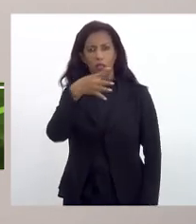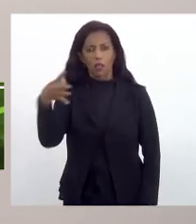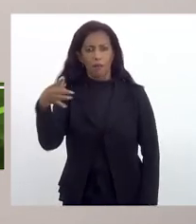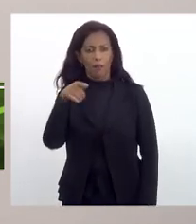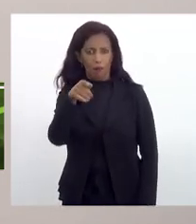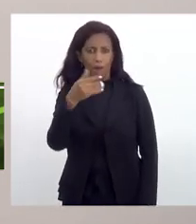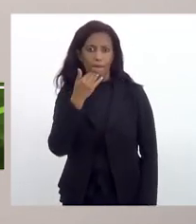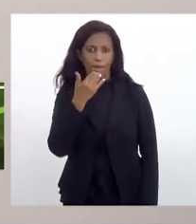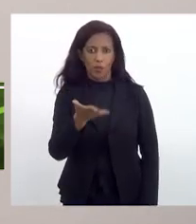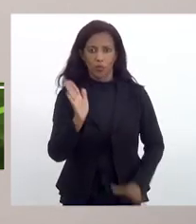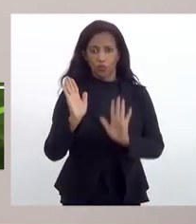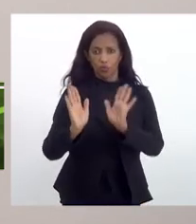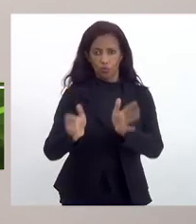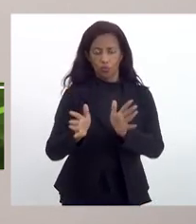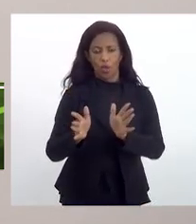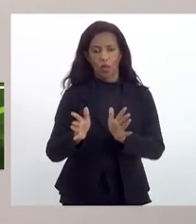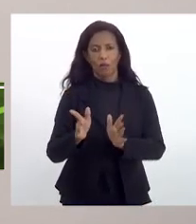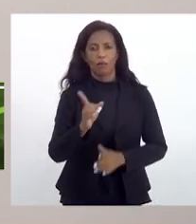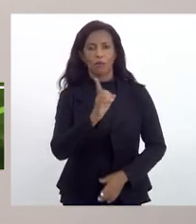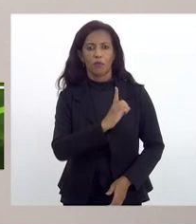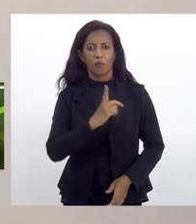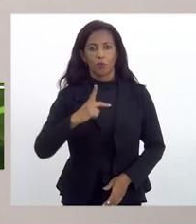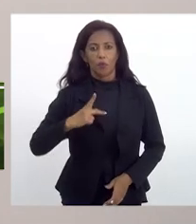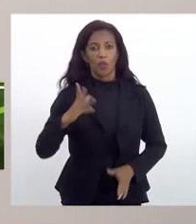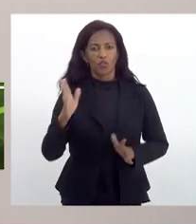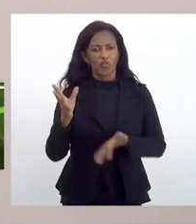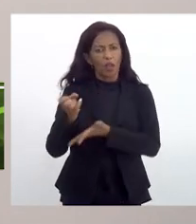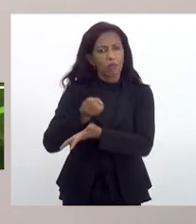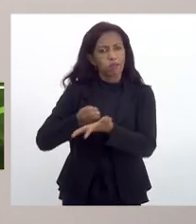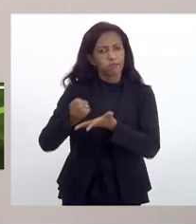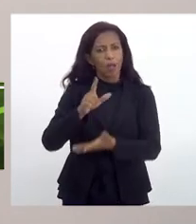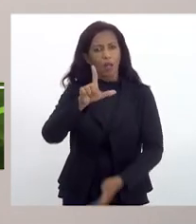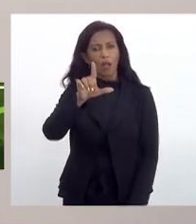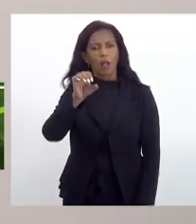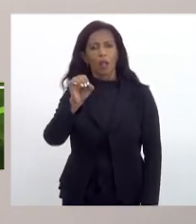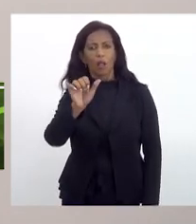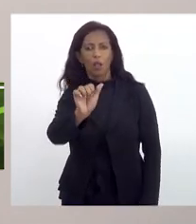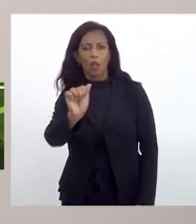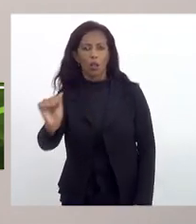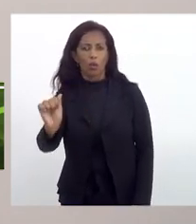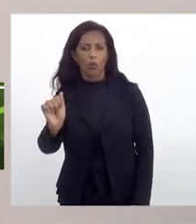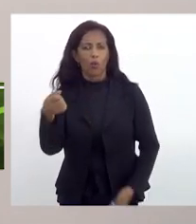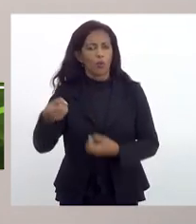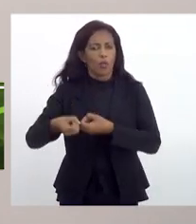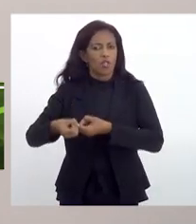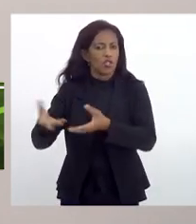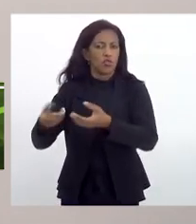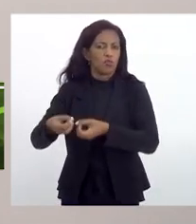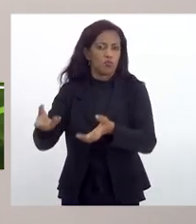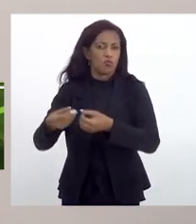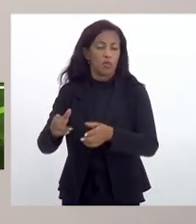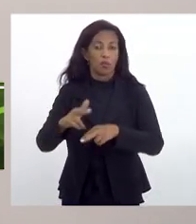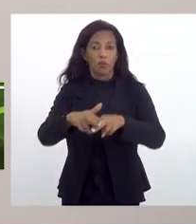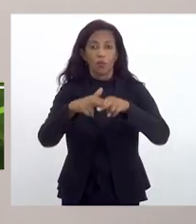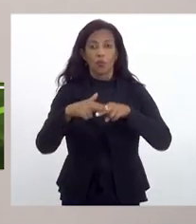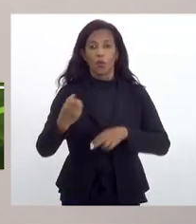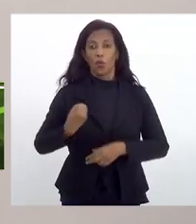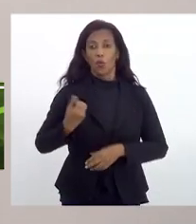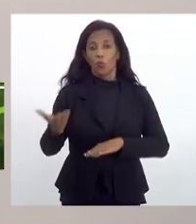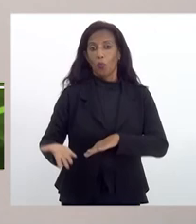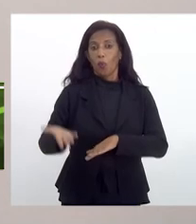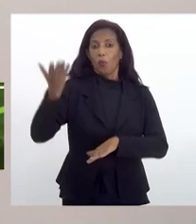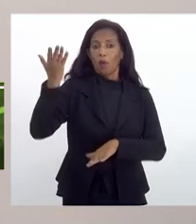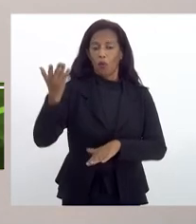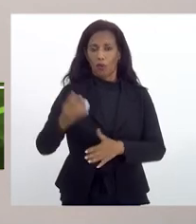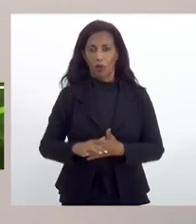A tabela feita pela Defensoria foi baseada na LOA, não foi na despesa empenhada. Por isso, os números são maiores.